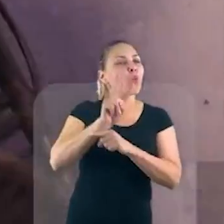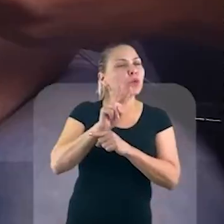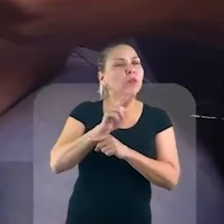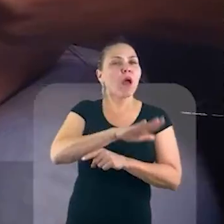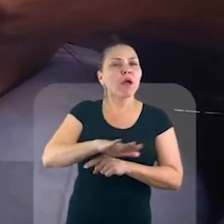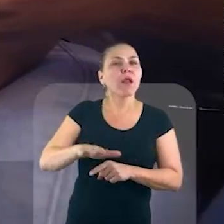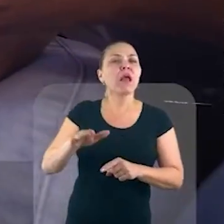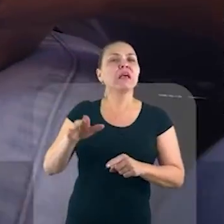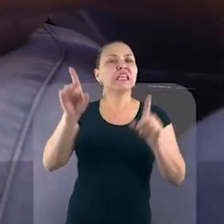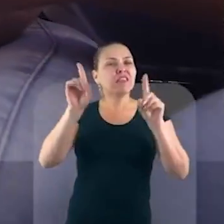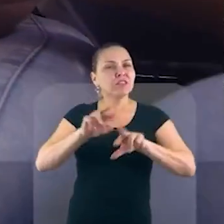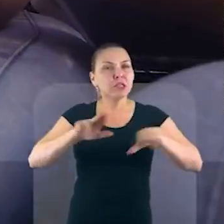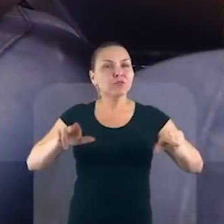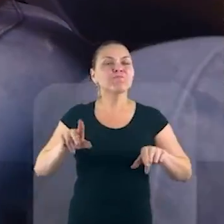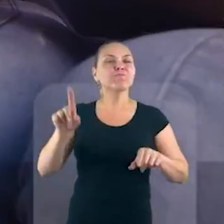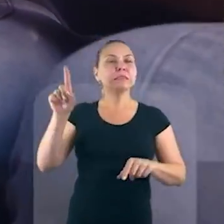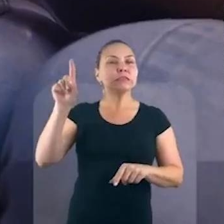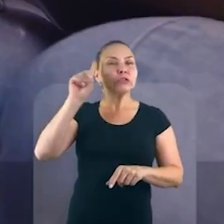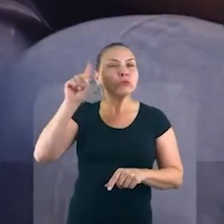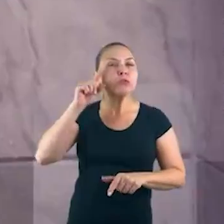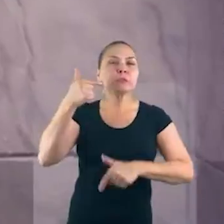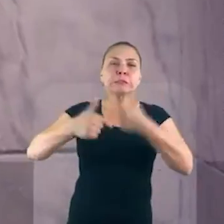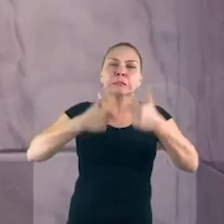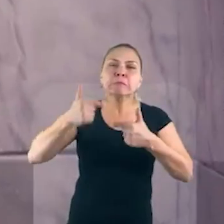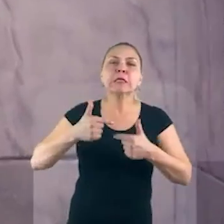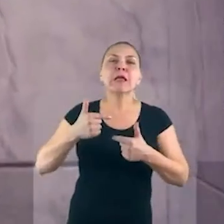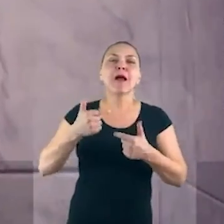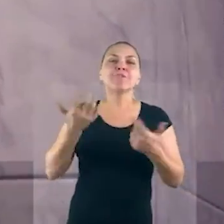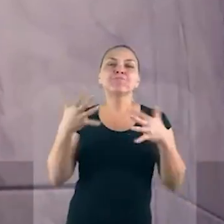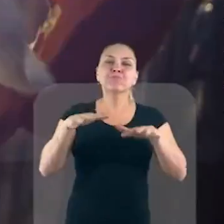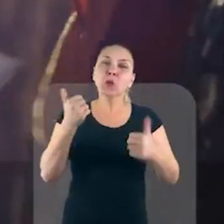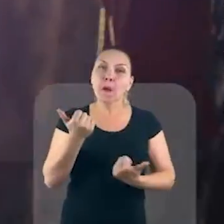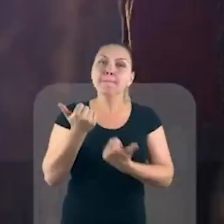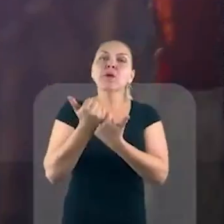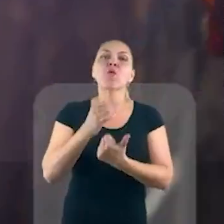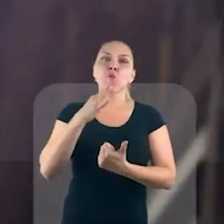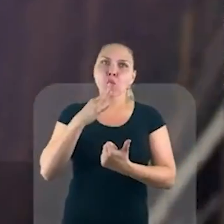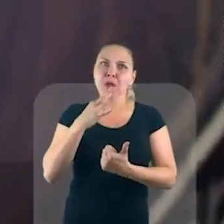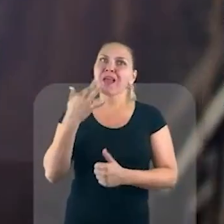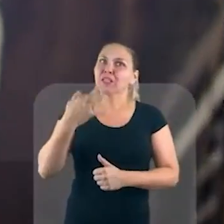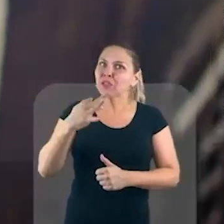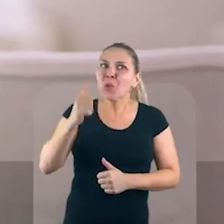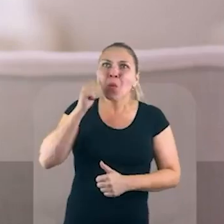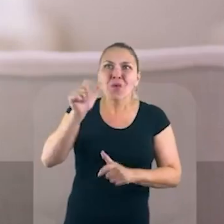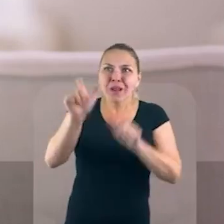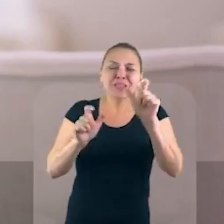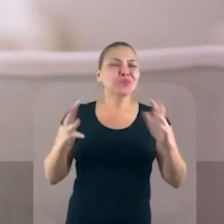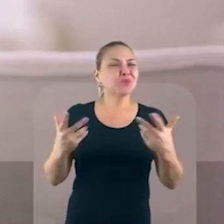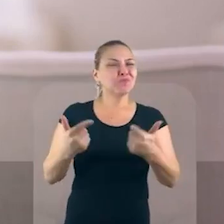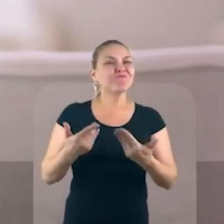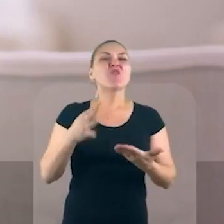deficiente, é trabalhar dia e noite pela inclusão. Ele conhece a dor dessas mulheres.